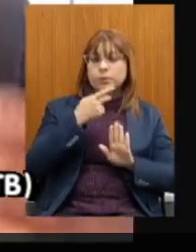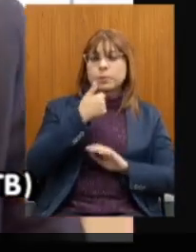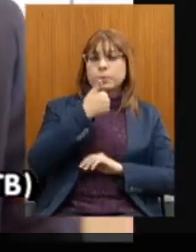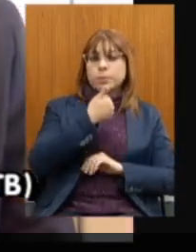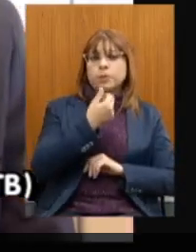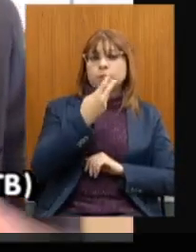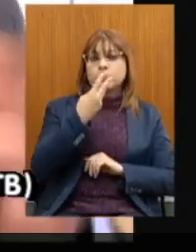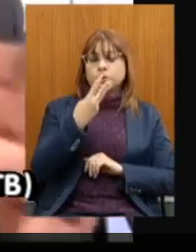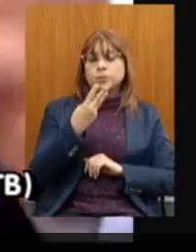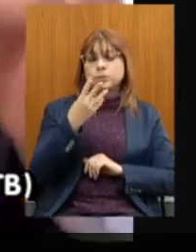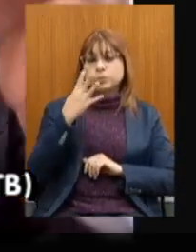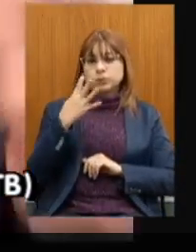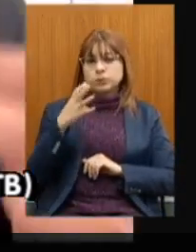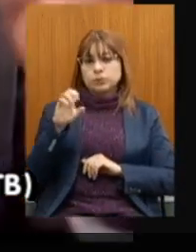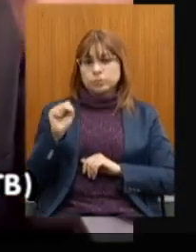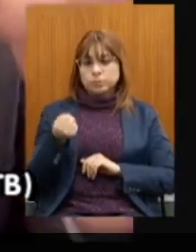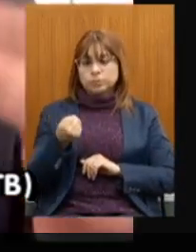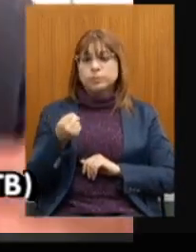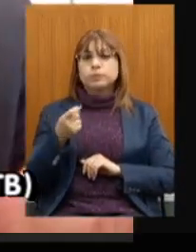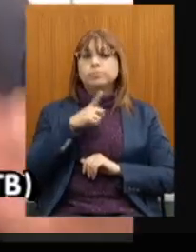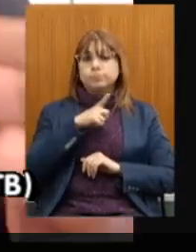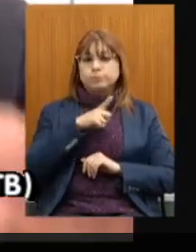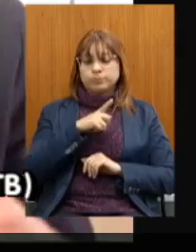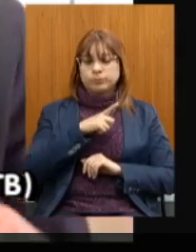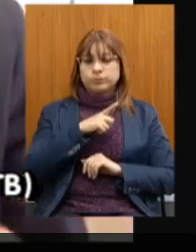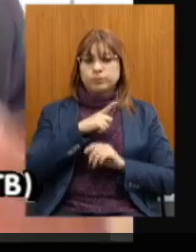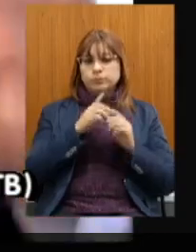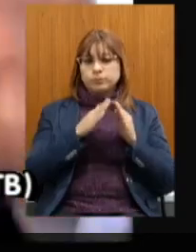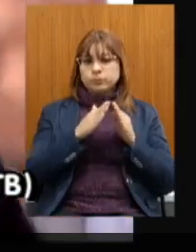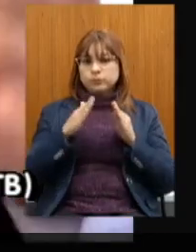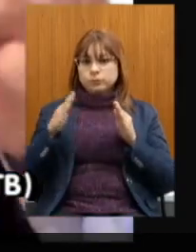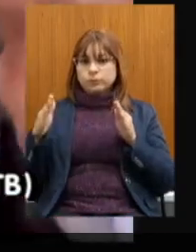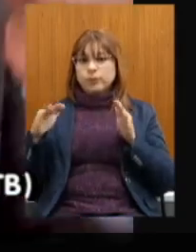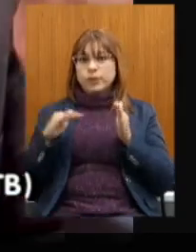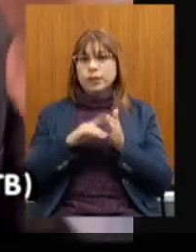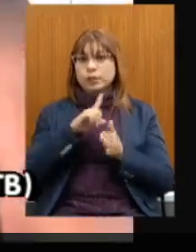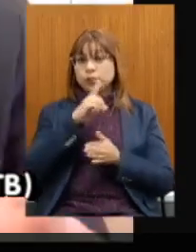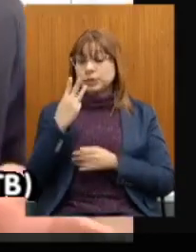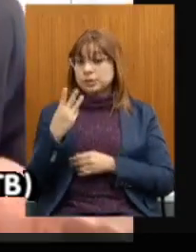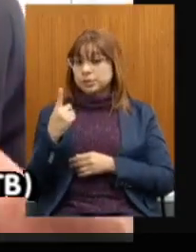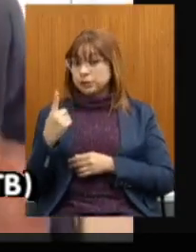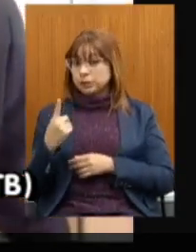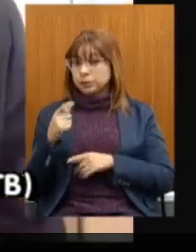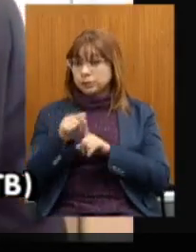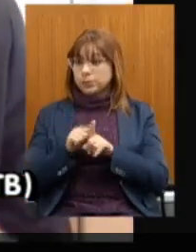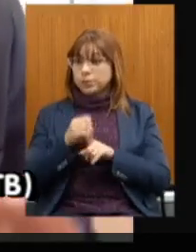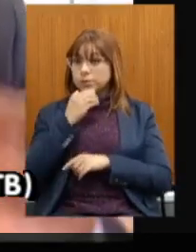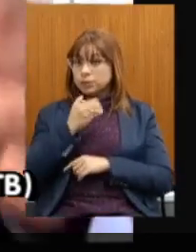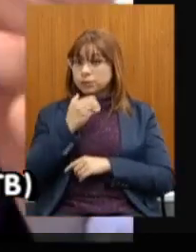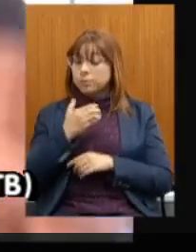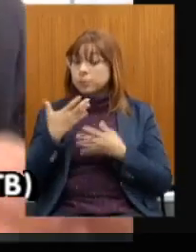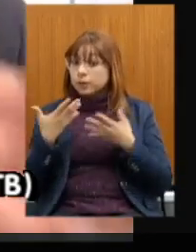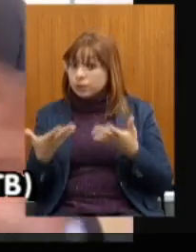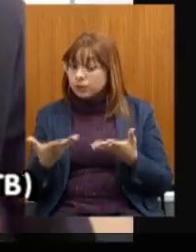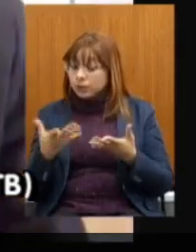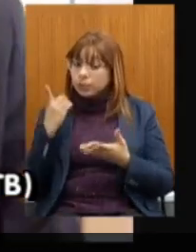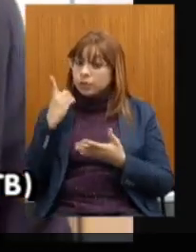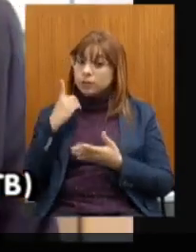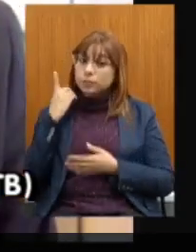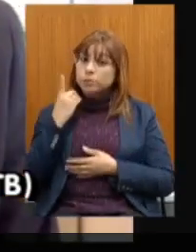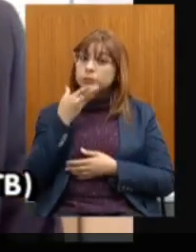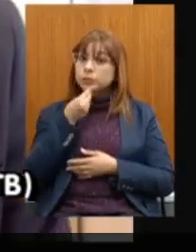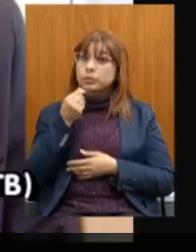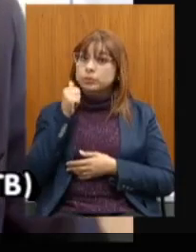1.348 terá seu prazo de validade estendido até 31 de dezembro. Portanto, senhores deputados e